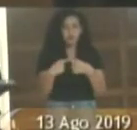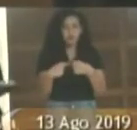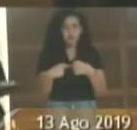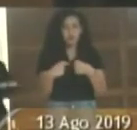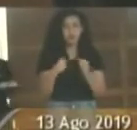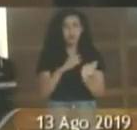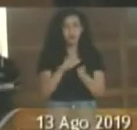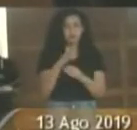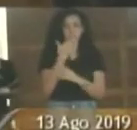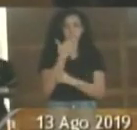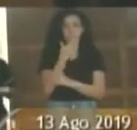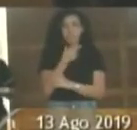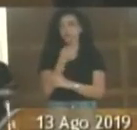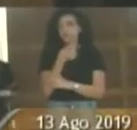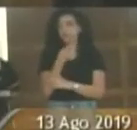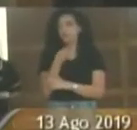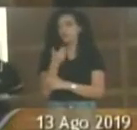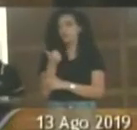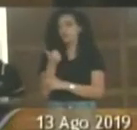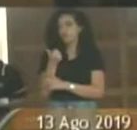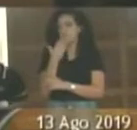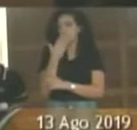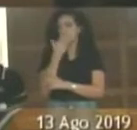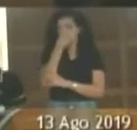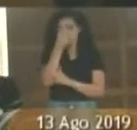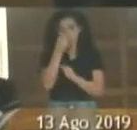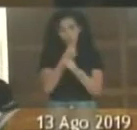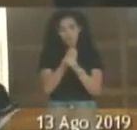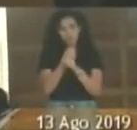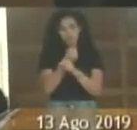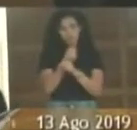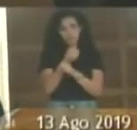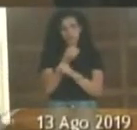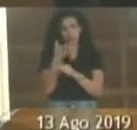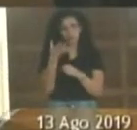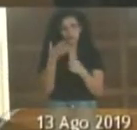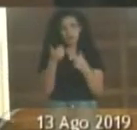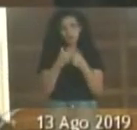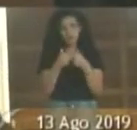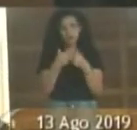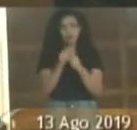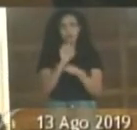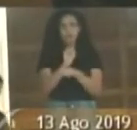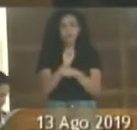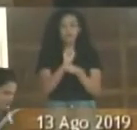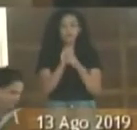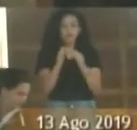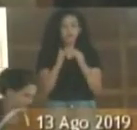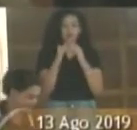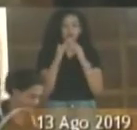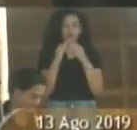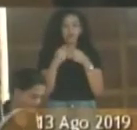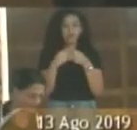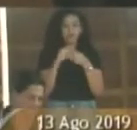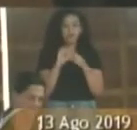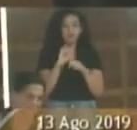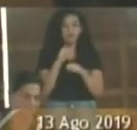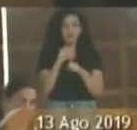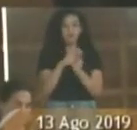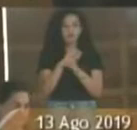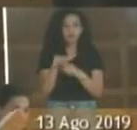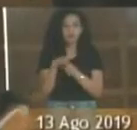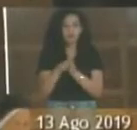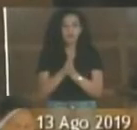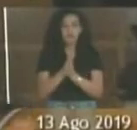d'Água. Indicação 2413, indicando ao prefeito a reforma do abrigo de passageiro próximo ao Hospital Geral da Japuíba, na rua Japoranga, bairro Japuíba.